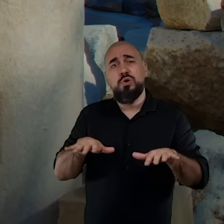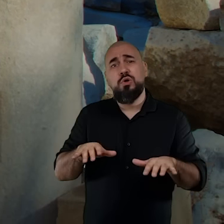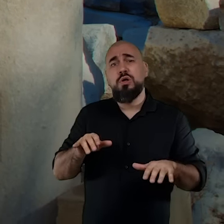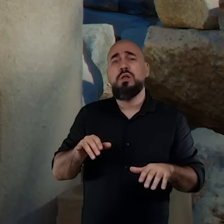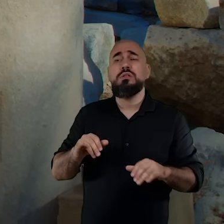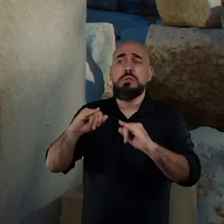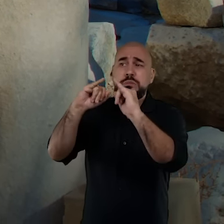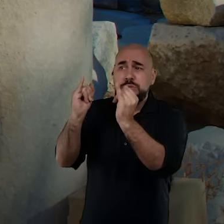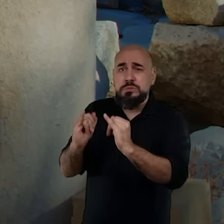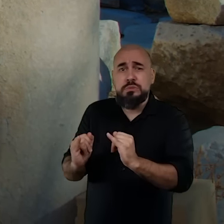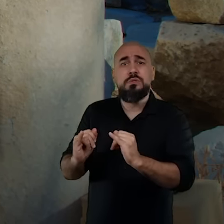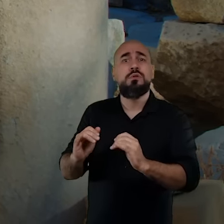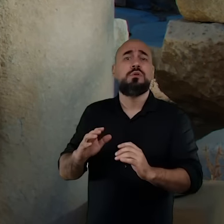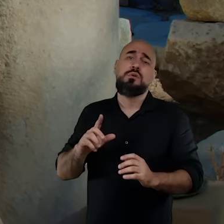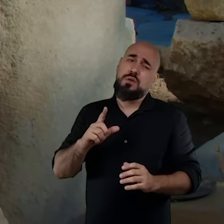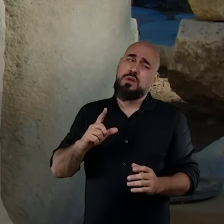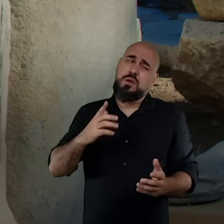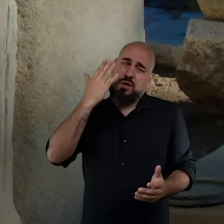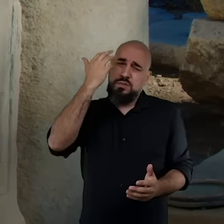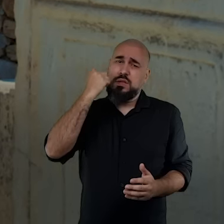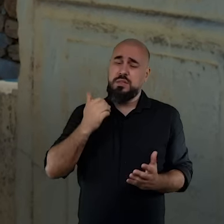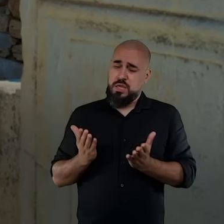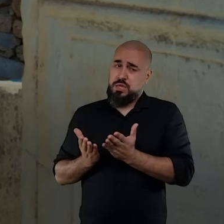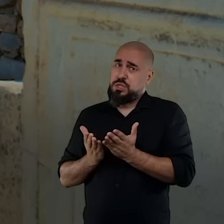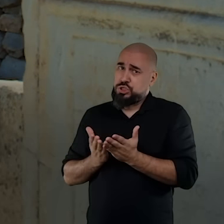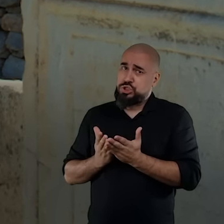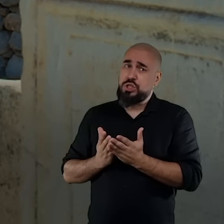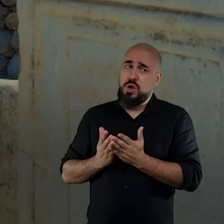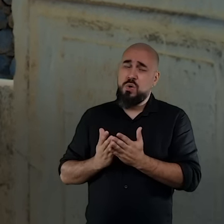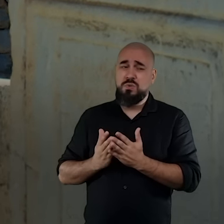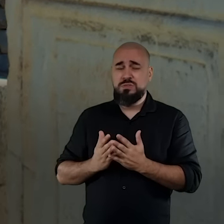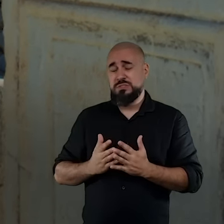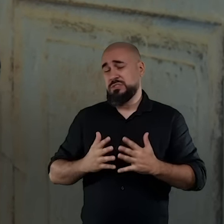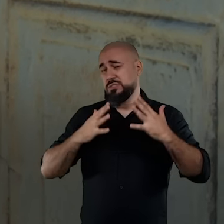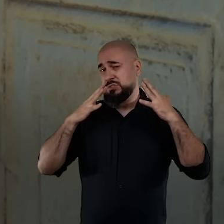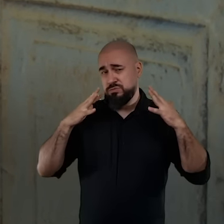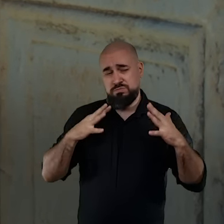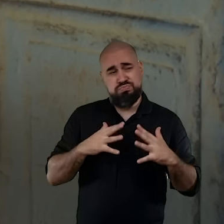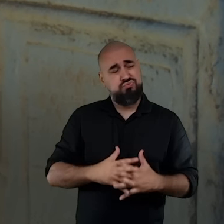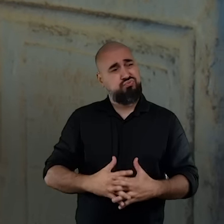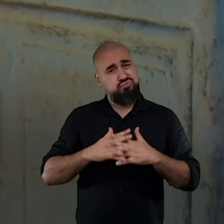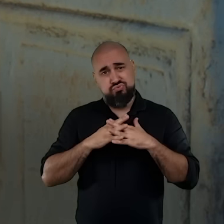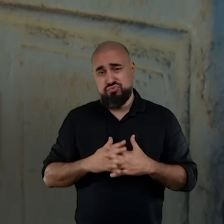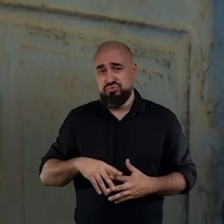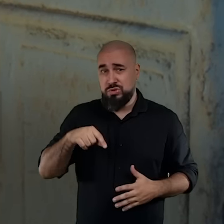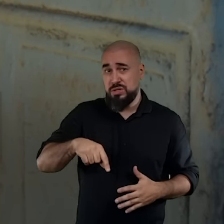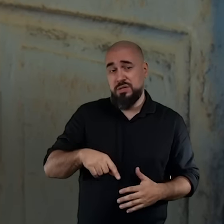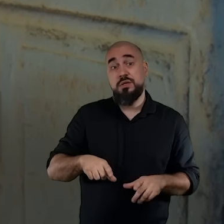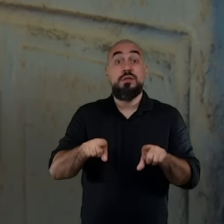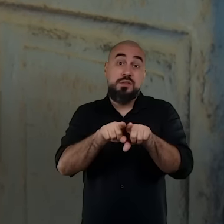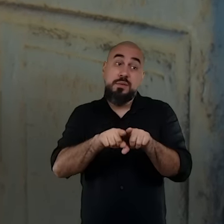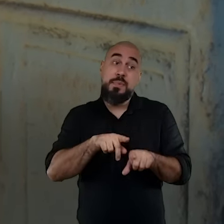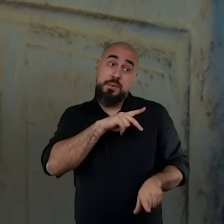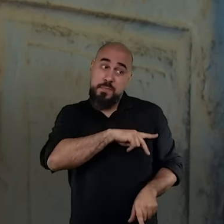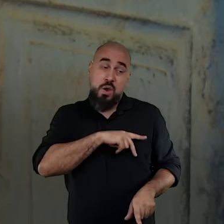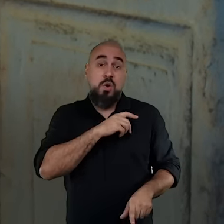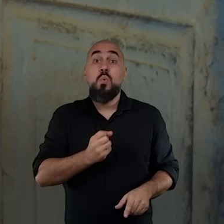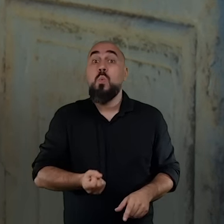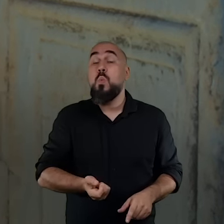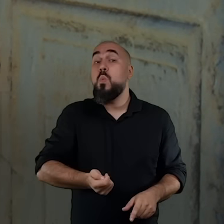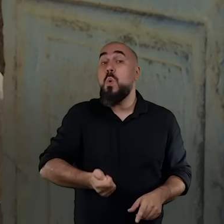o conflito que tiveram aqui os primeiros cristãos, especialmente o apóstolo Paulo, quando houve um tumulto,